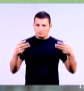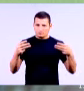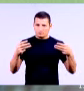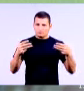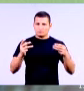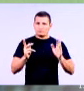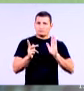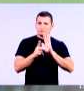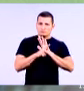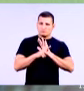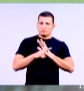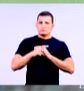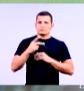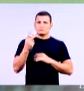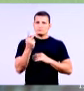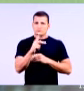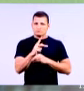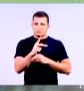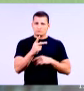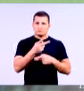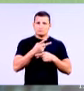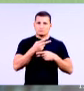seus componentes,